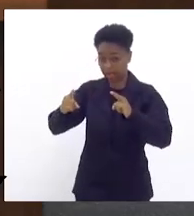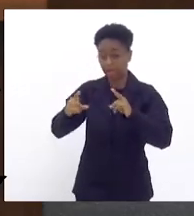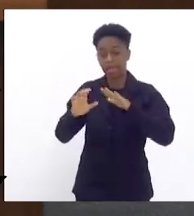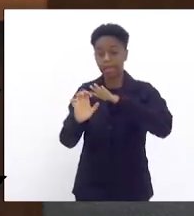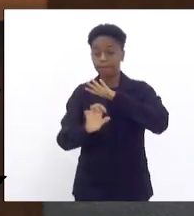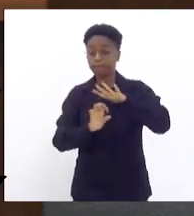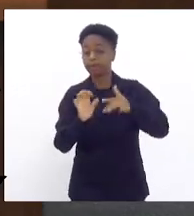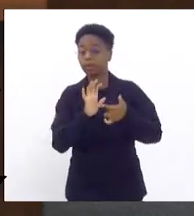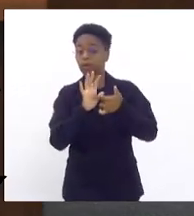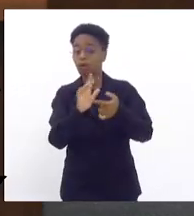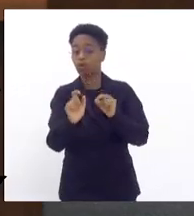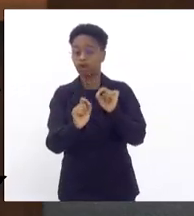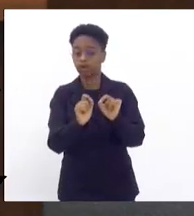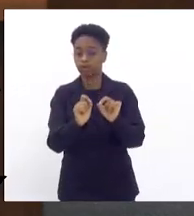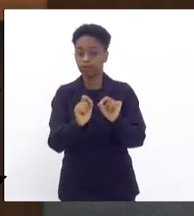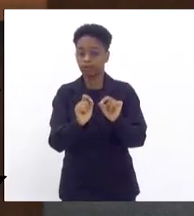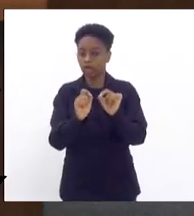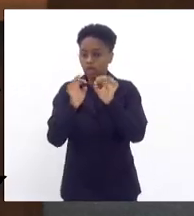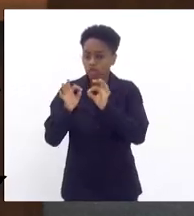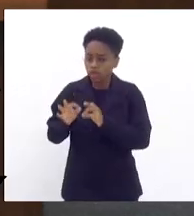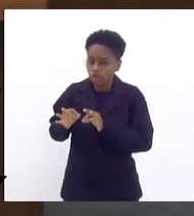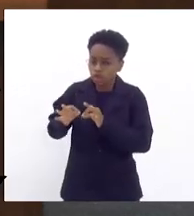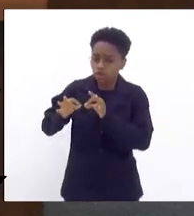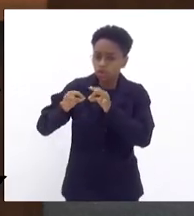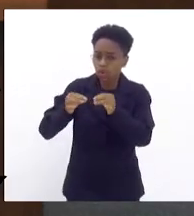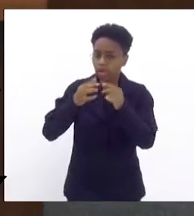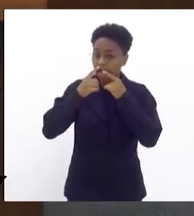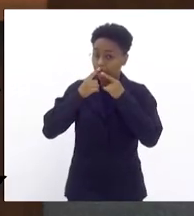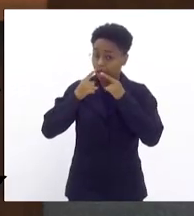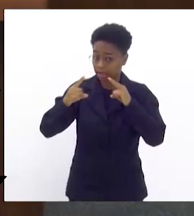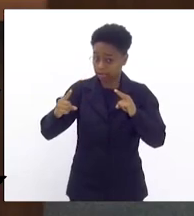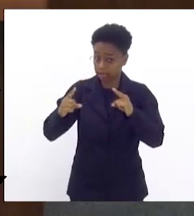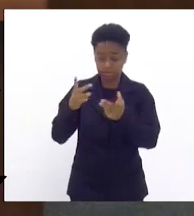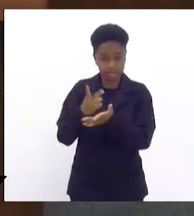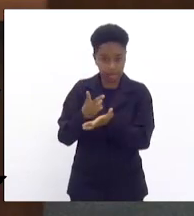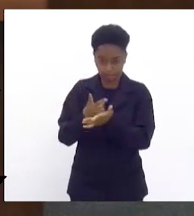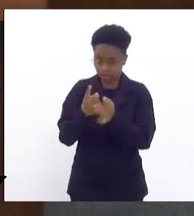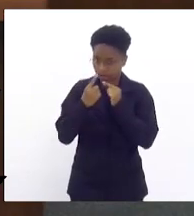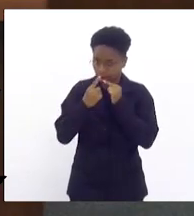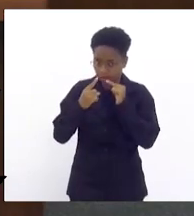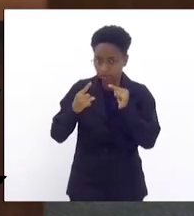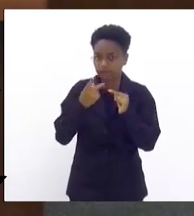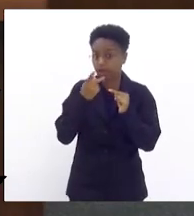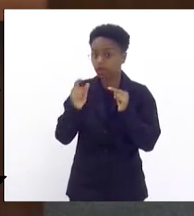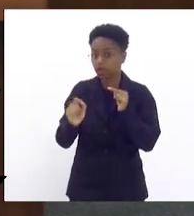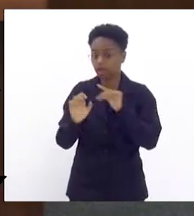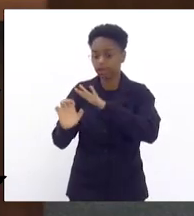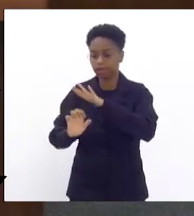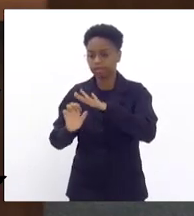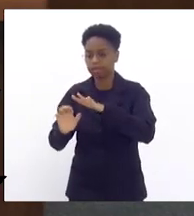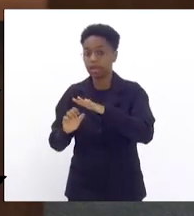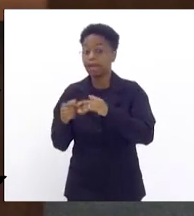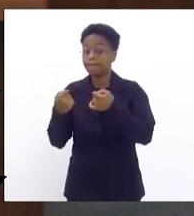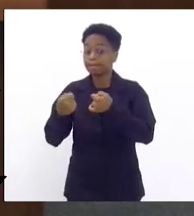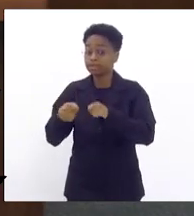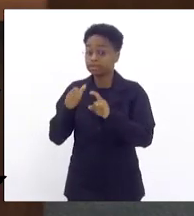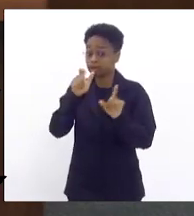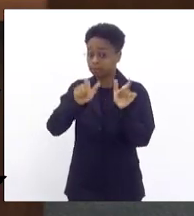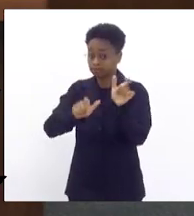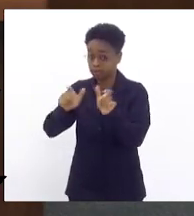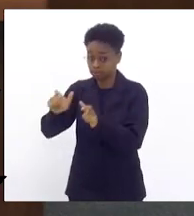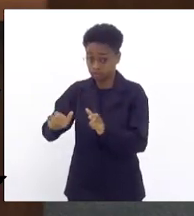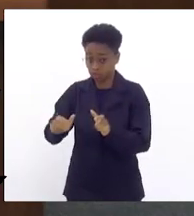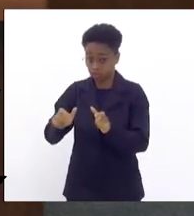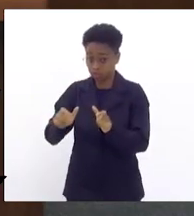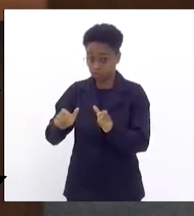diz o seguinte, toda reclamação ela diz o seguinte, que é necessário o consumidor fazer a